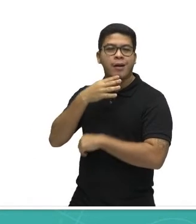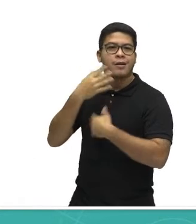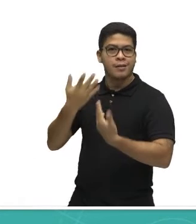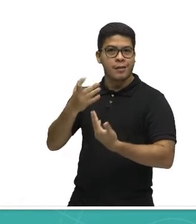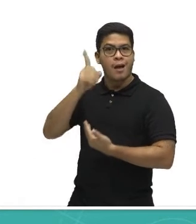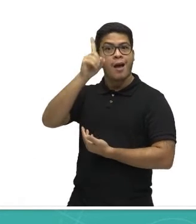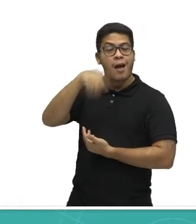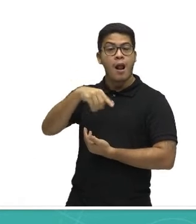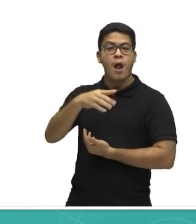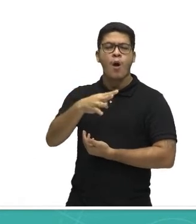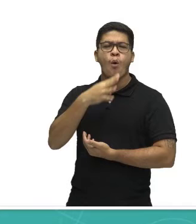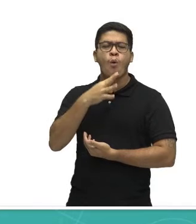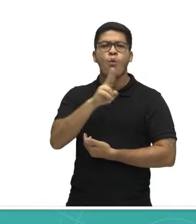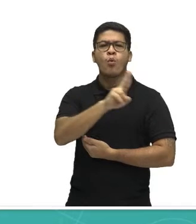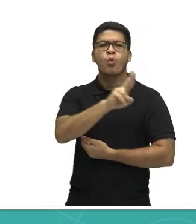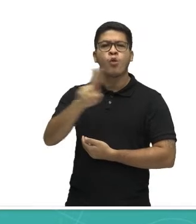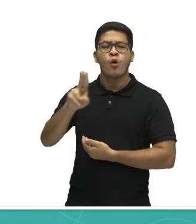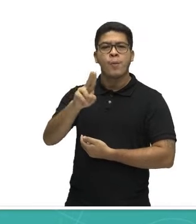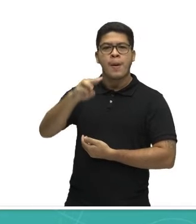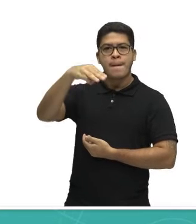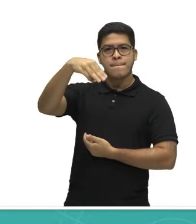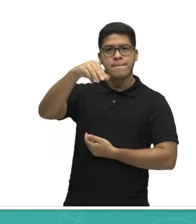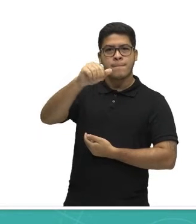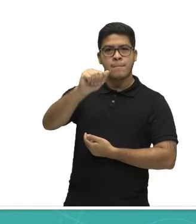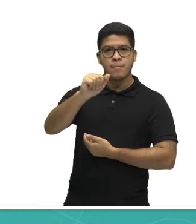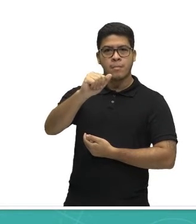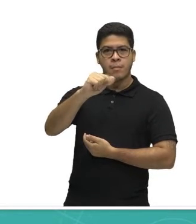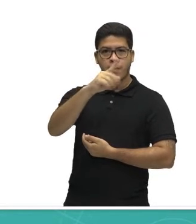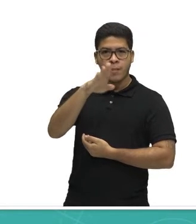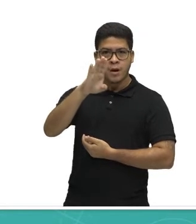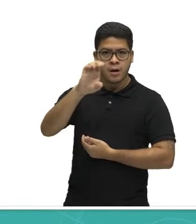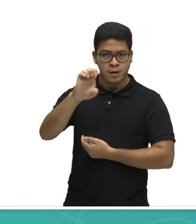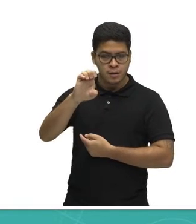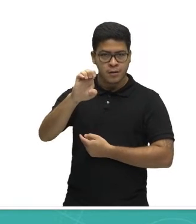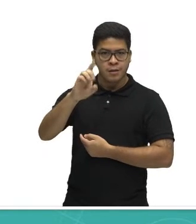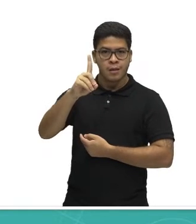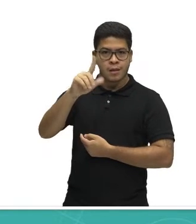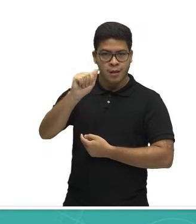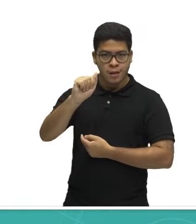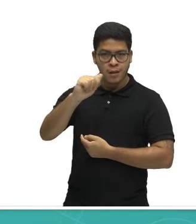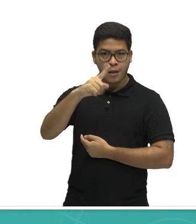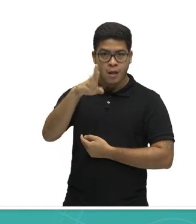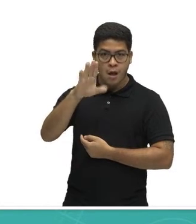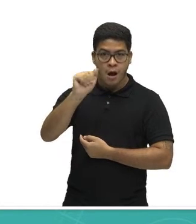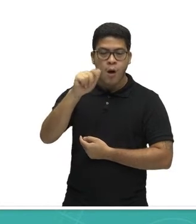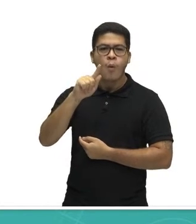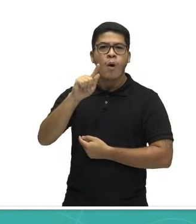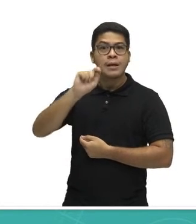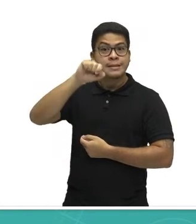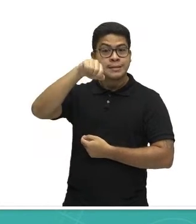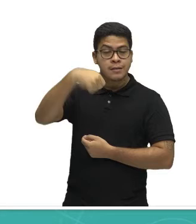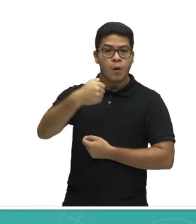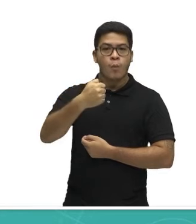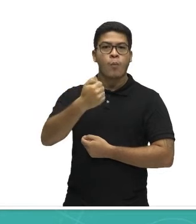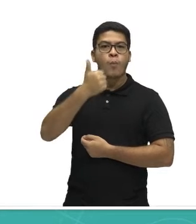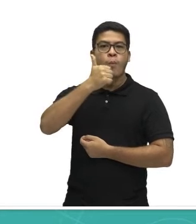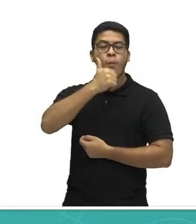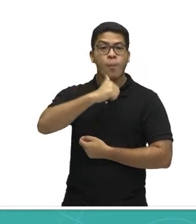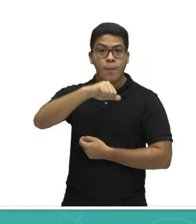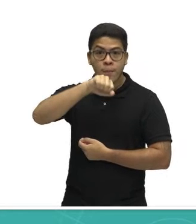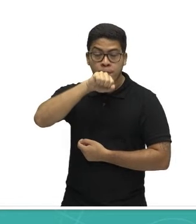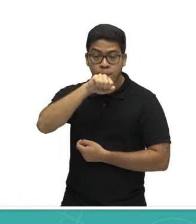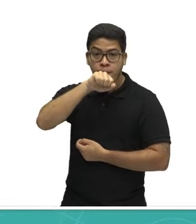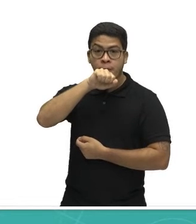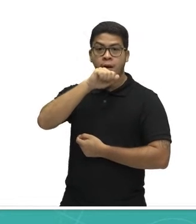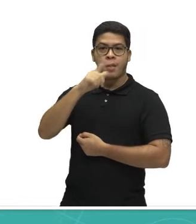ou seja, possui o dorso de mulher e cauda de peixe, como vocês podem ver na imagem. Tal qual